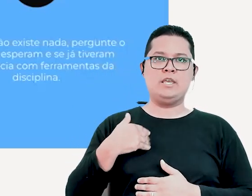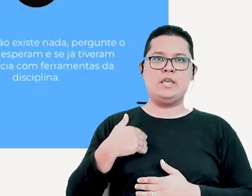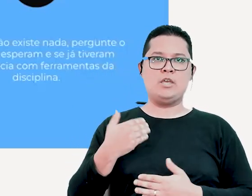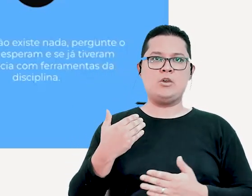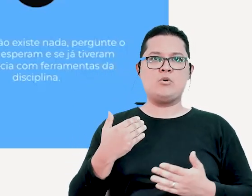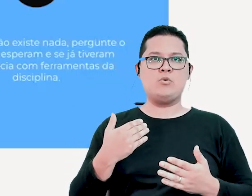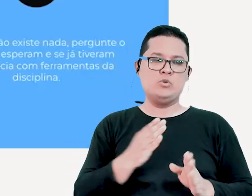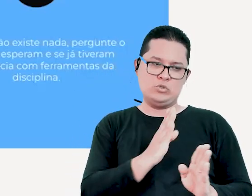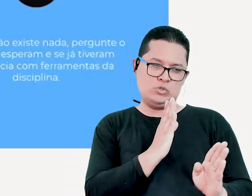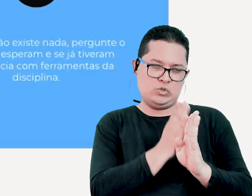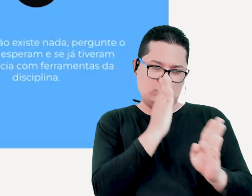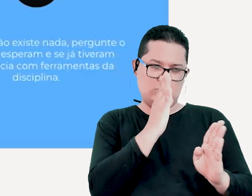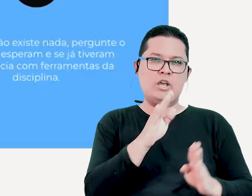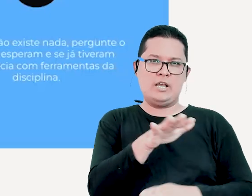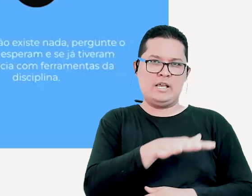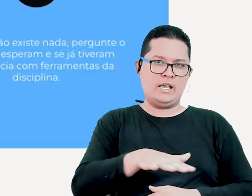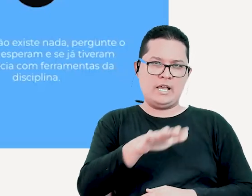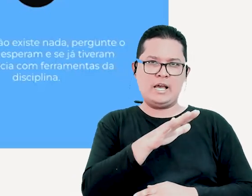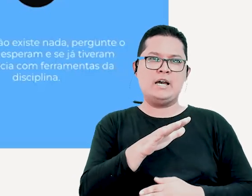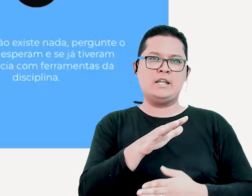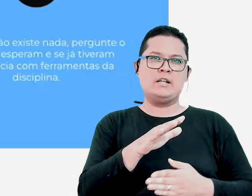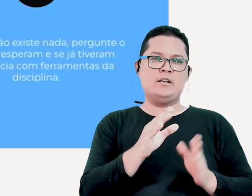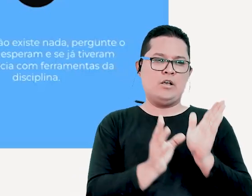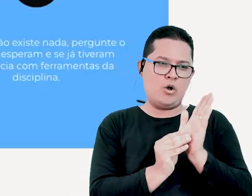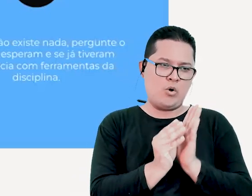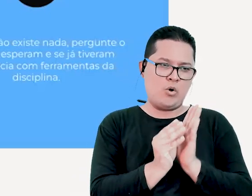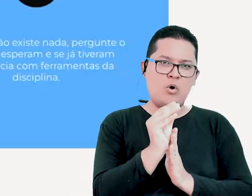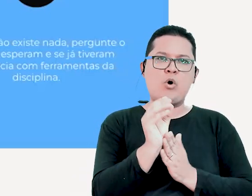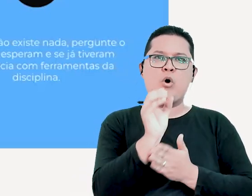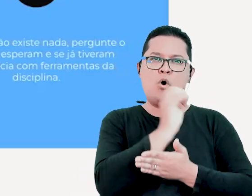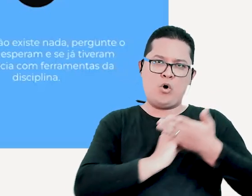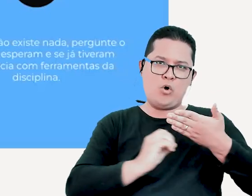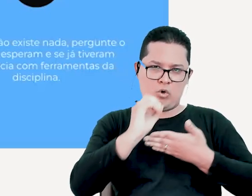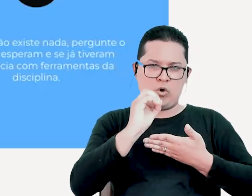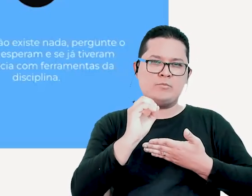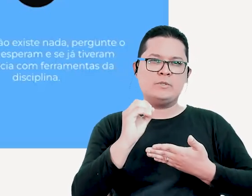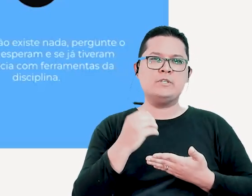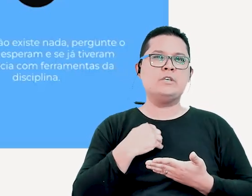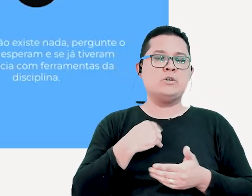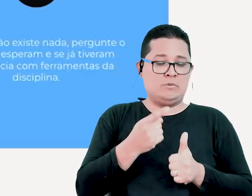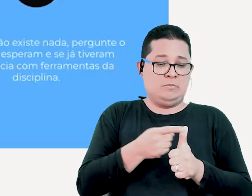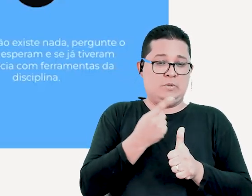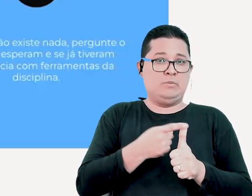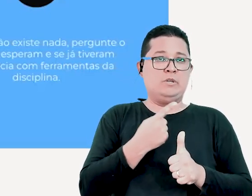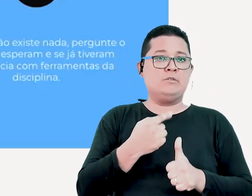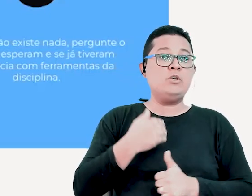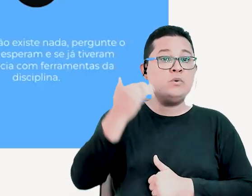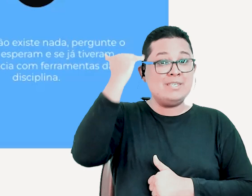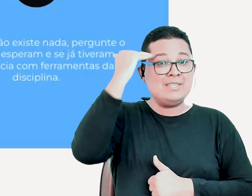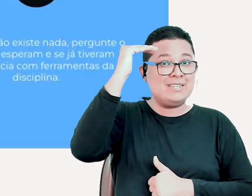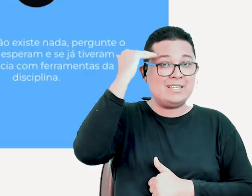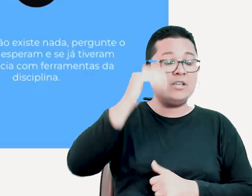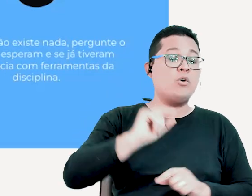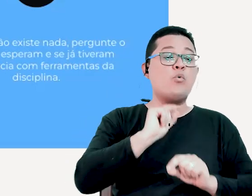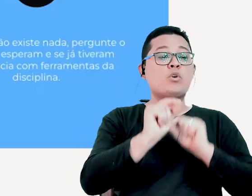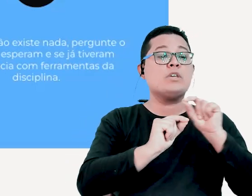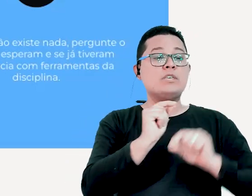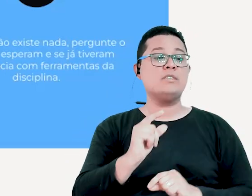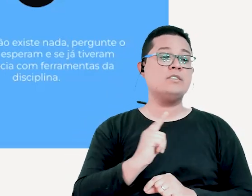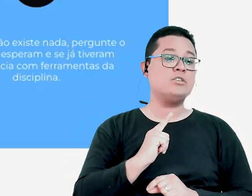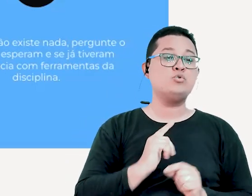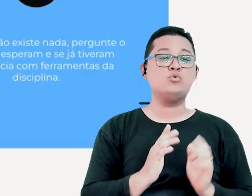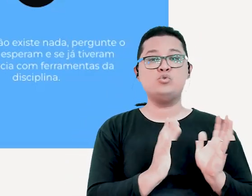fazer foi entender o que já existia e o que podia ser considerado um produto ou ferramenta de